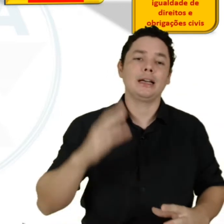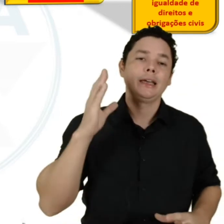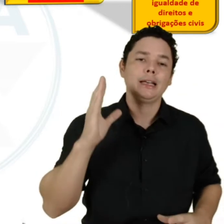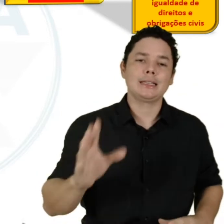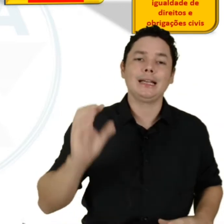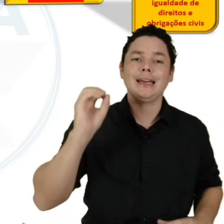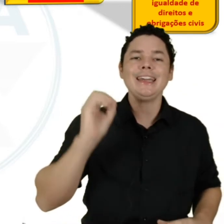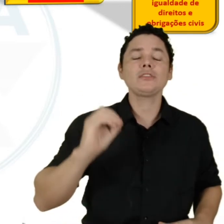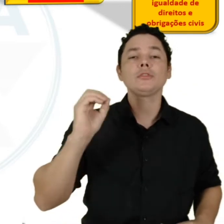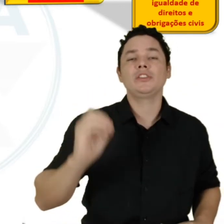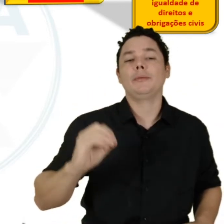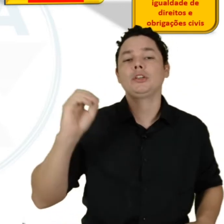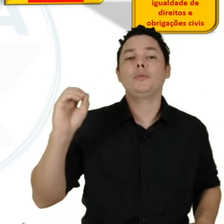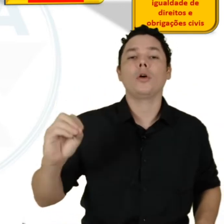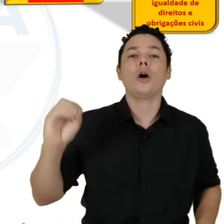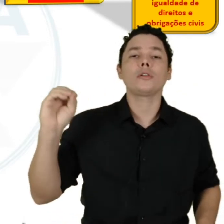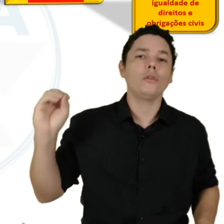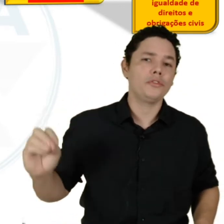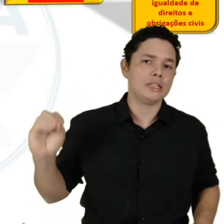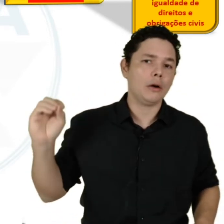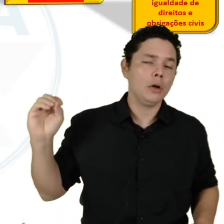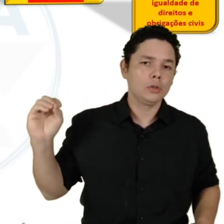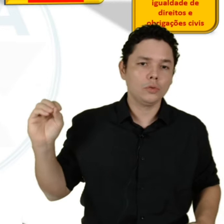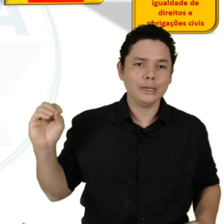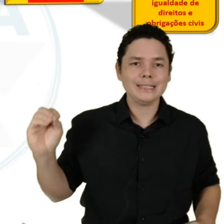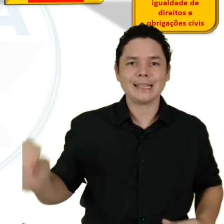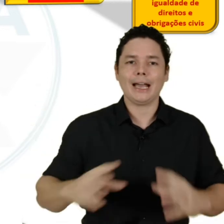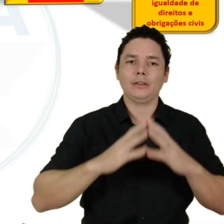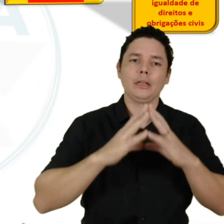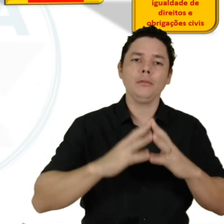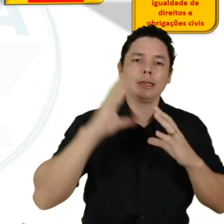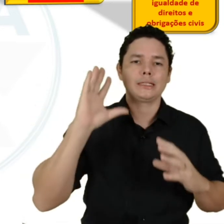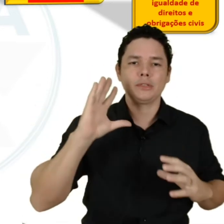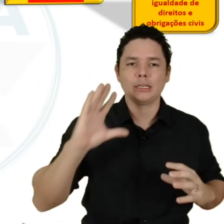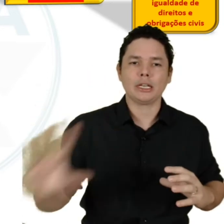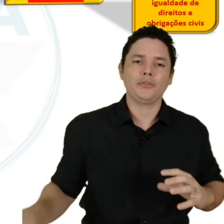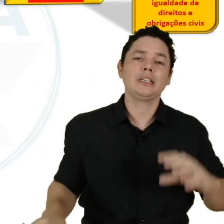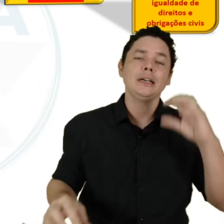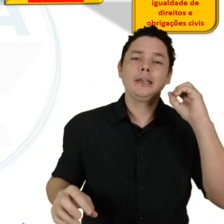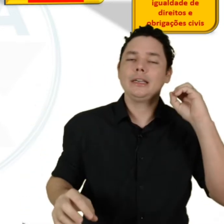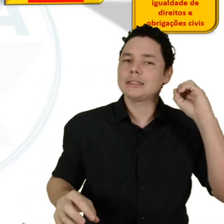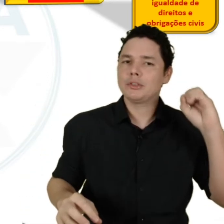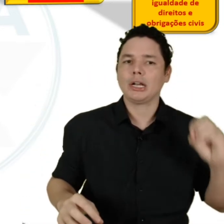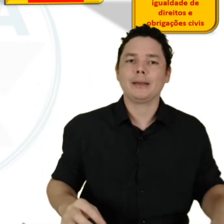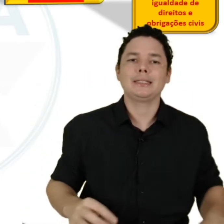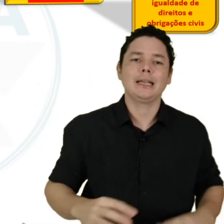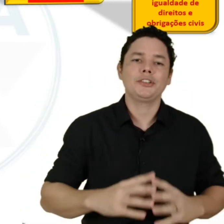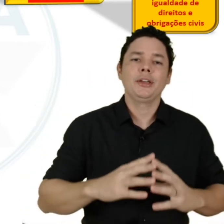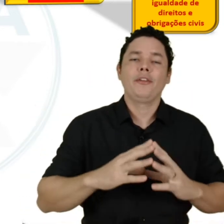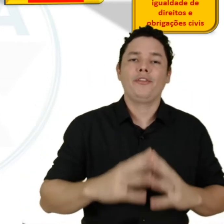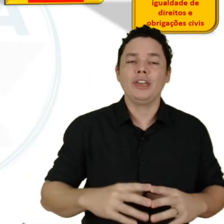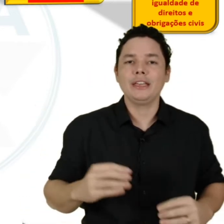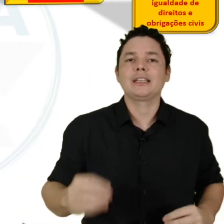física, realizada exclusivamente por órgão oficial do Estado. Então, exame de sanidade física e exame de